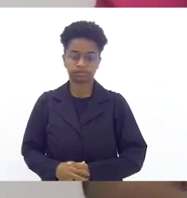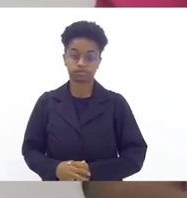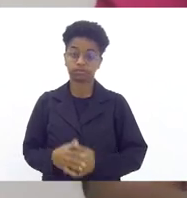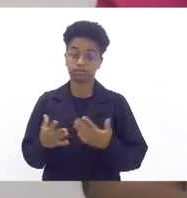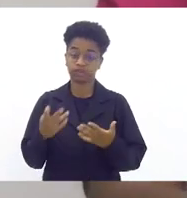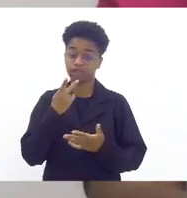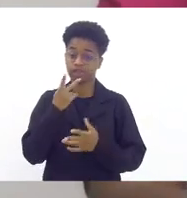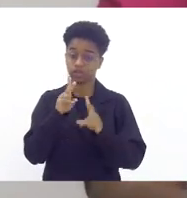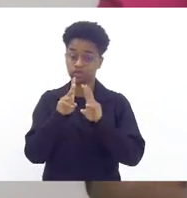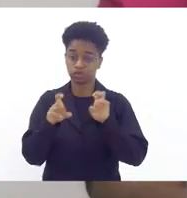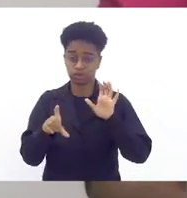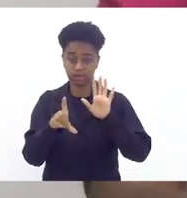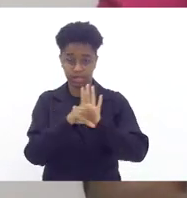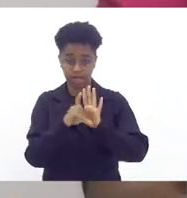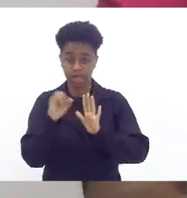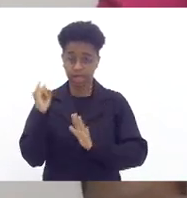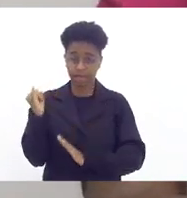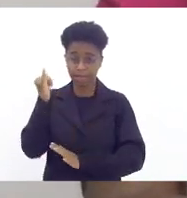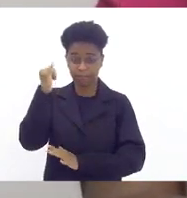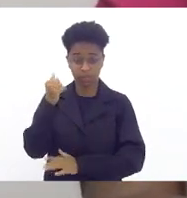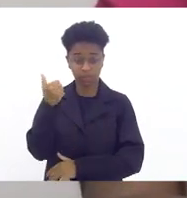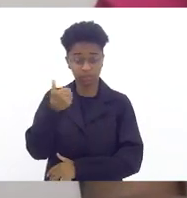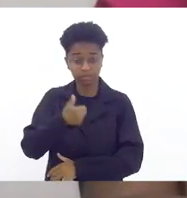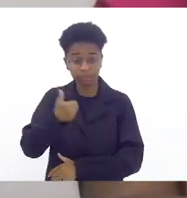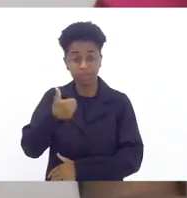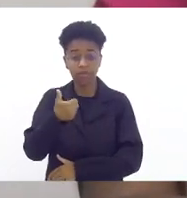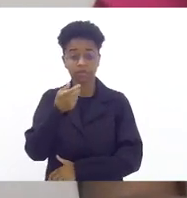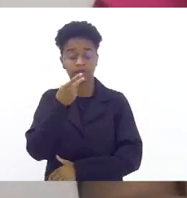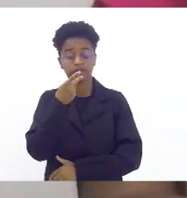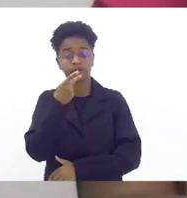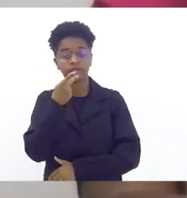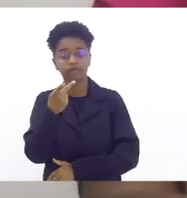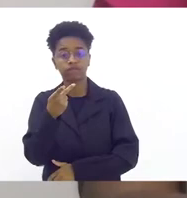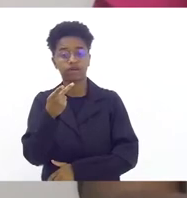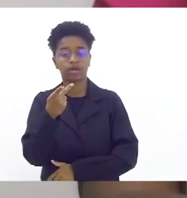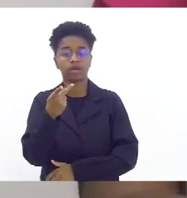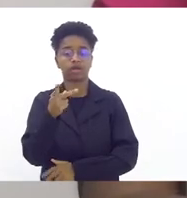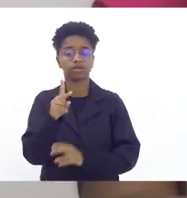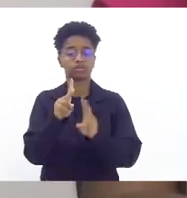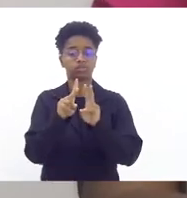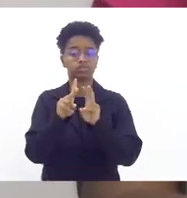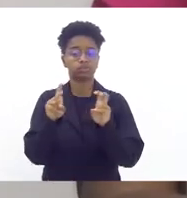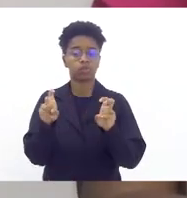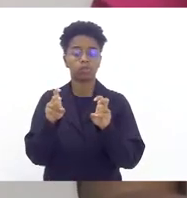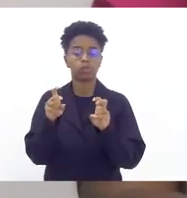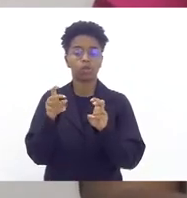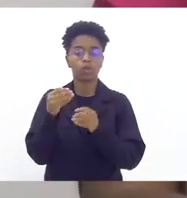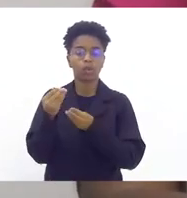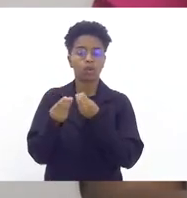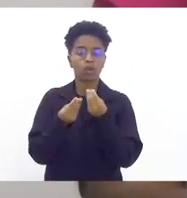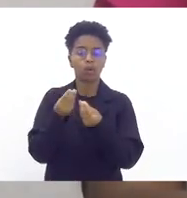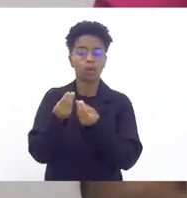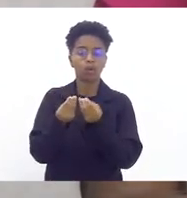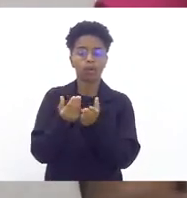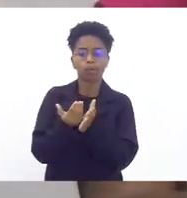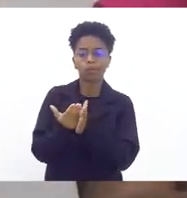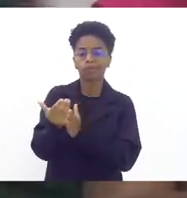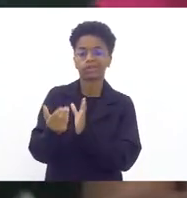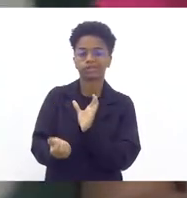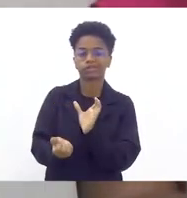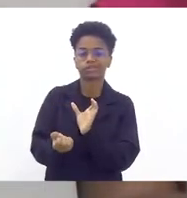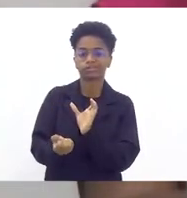lei, eu acho que é importante a gente, antes de mais nada, falar sobre como elas começaram a acontecer.